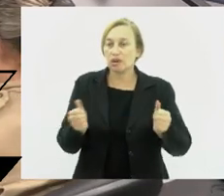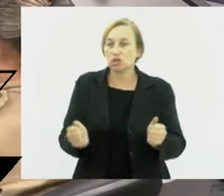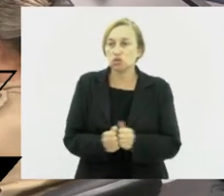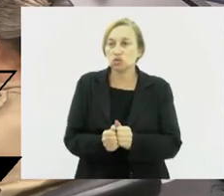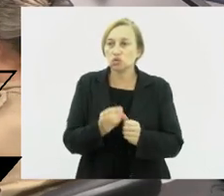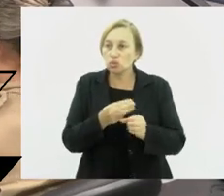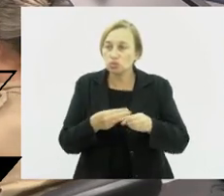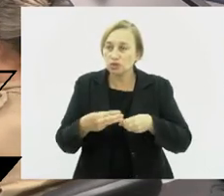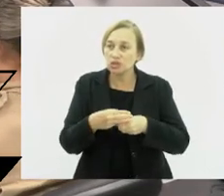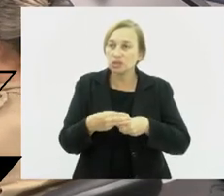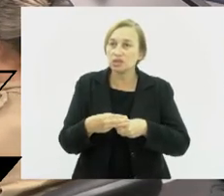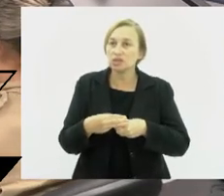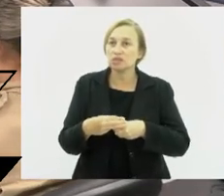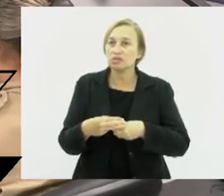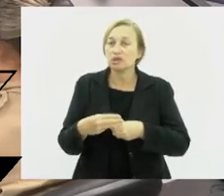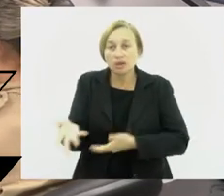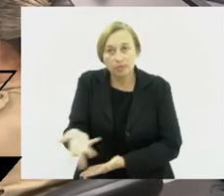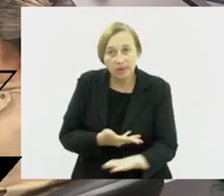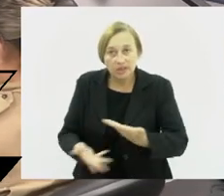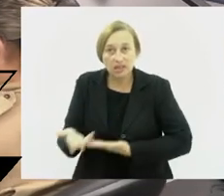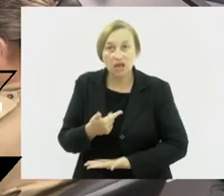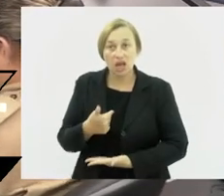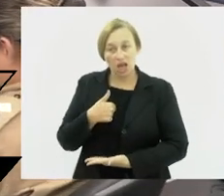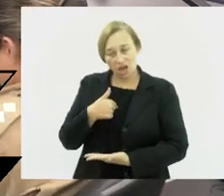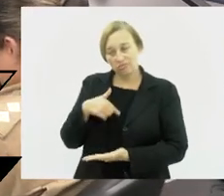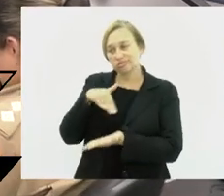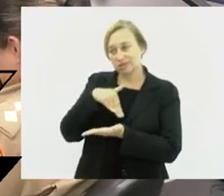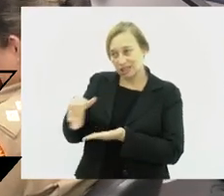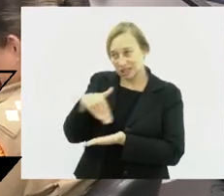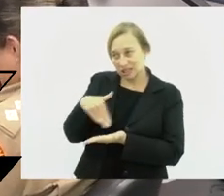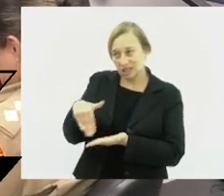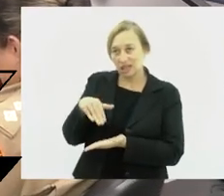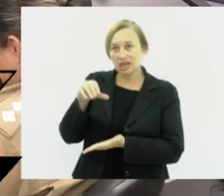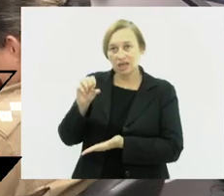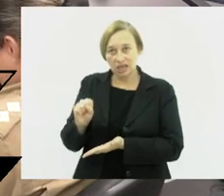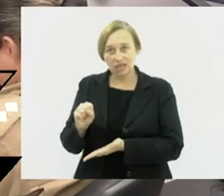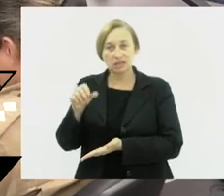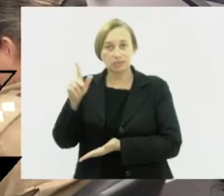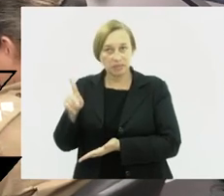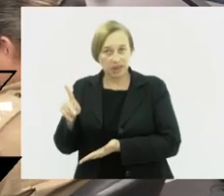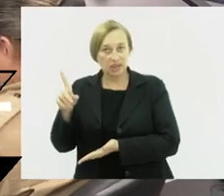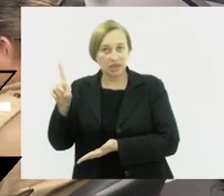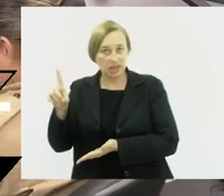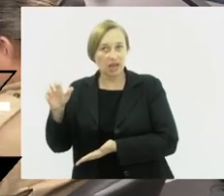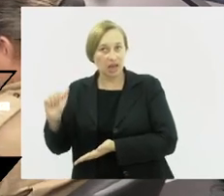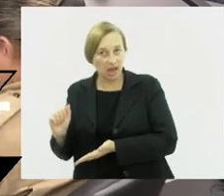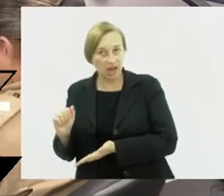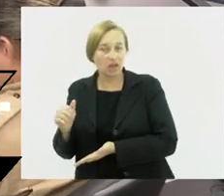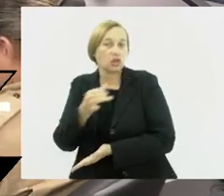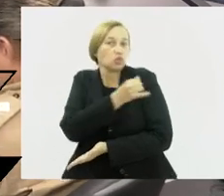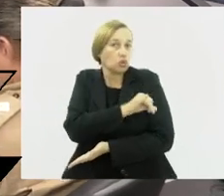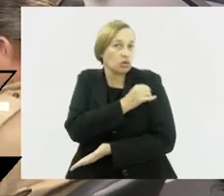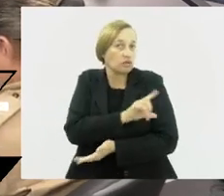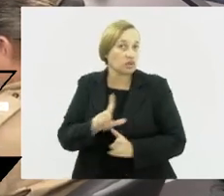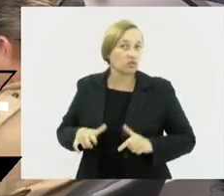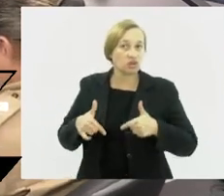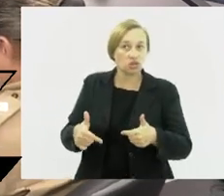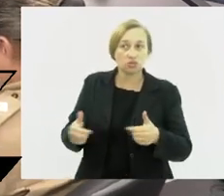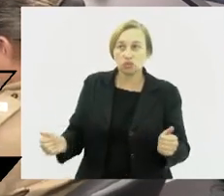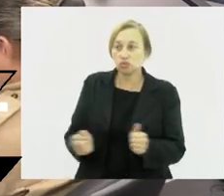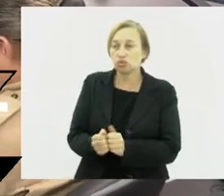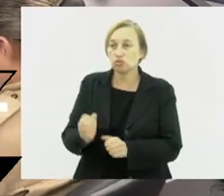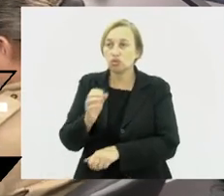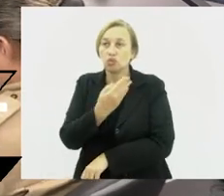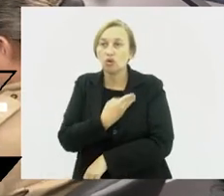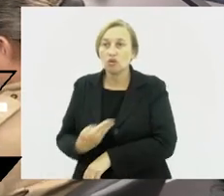em parceria. Eu também, enquanto secretário da SMPDA do Rio, fiz algumas ações com o governo do Estado, que também